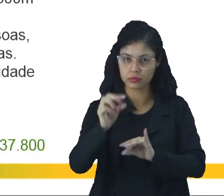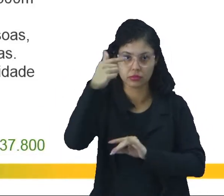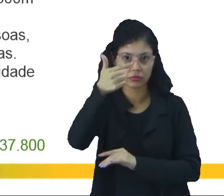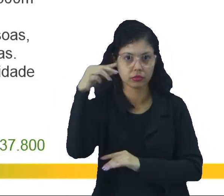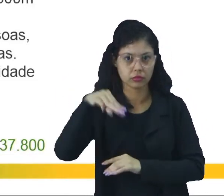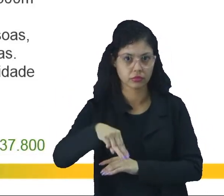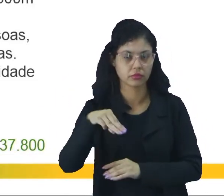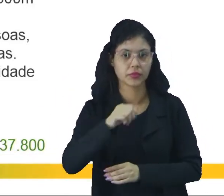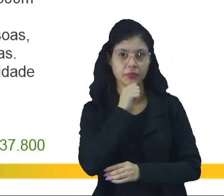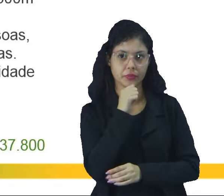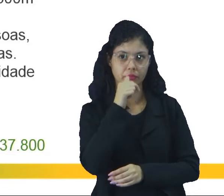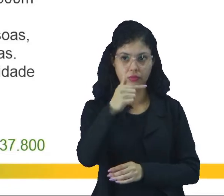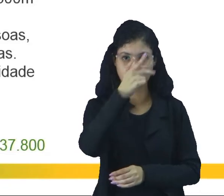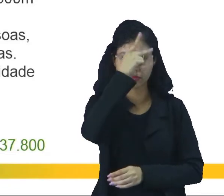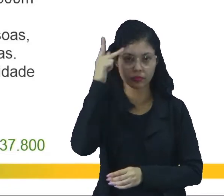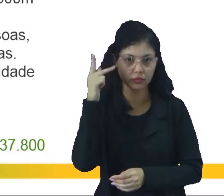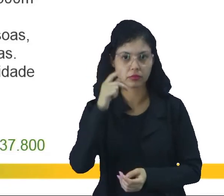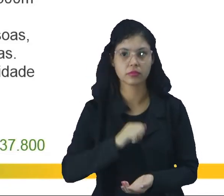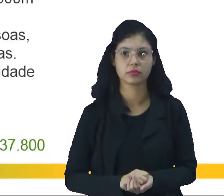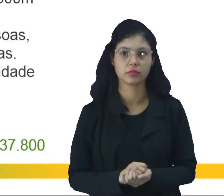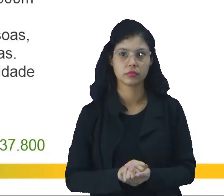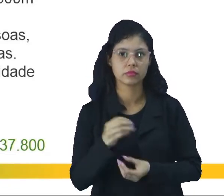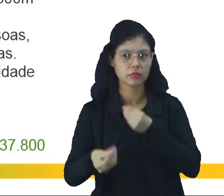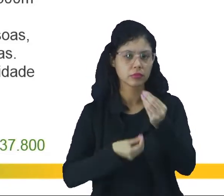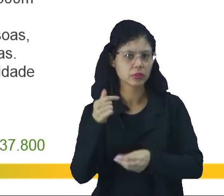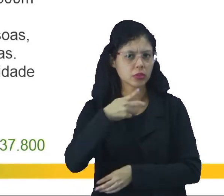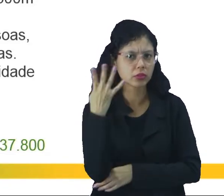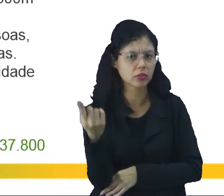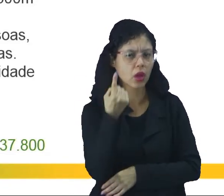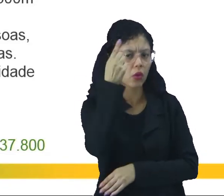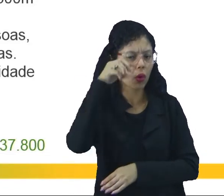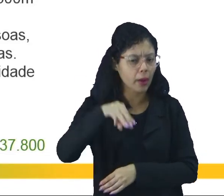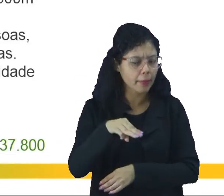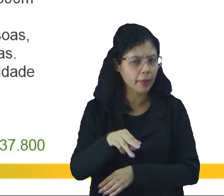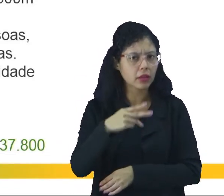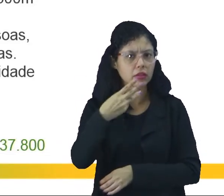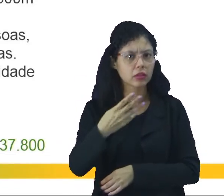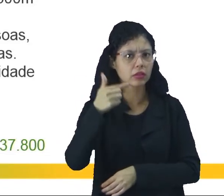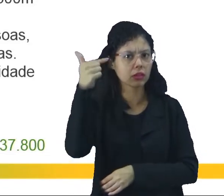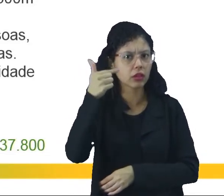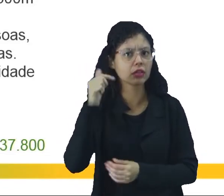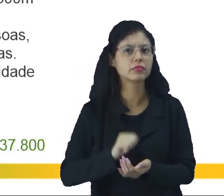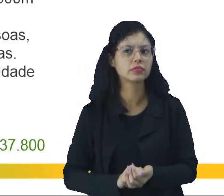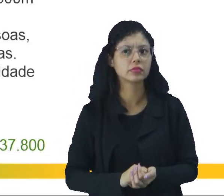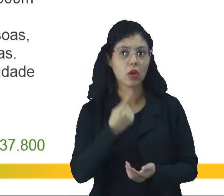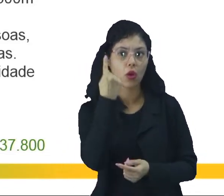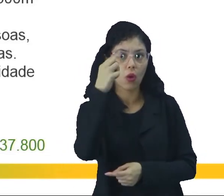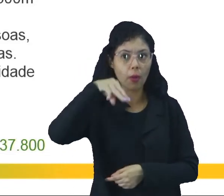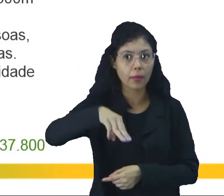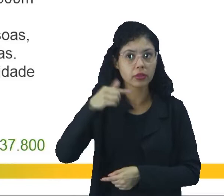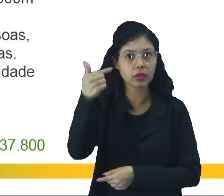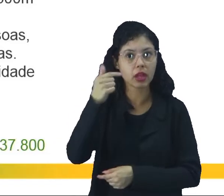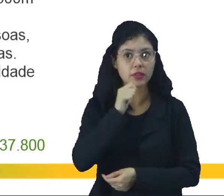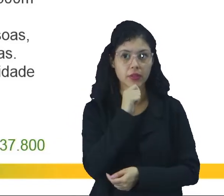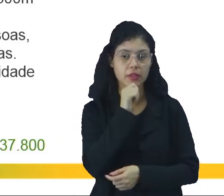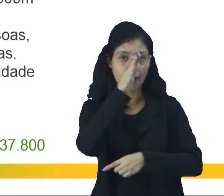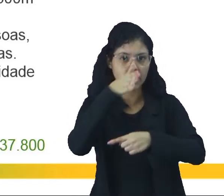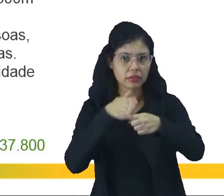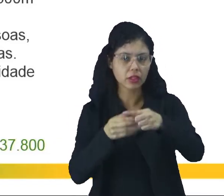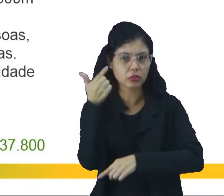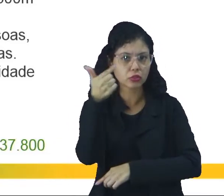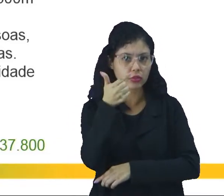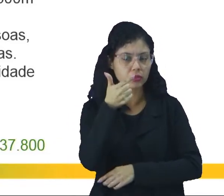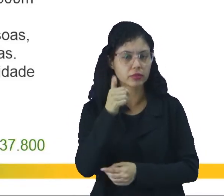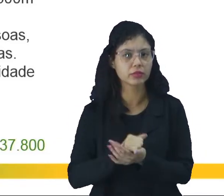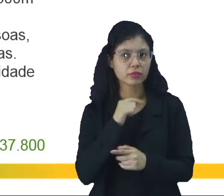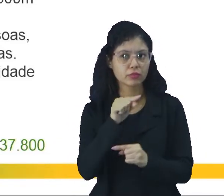metros quadrados havia em média 7 pessoas, quanto é que dá 1 metro quadrado? A metade, porque 1 metro quadrado é a metade de 2.